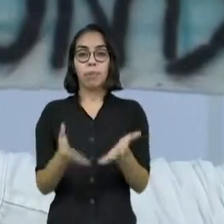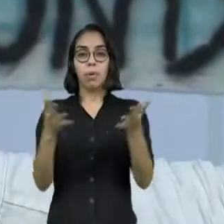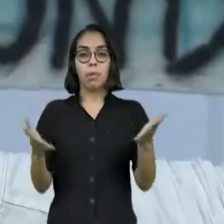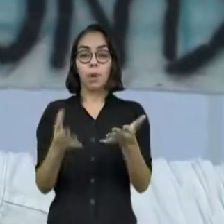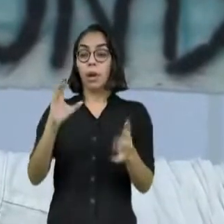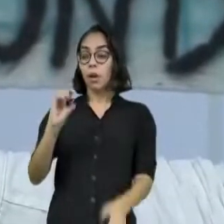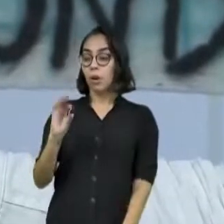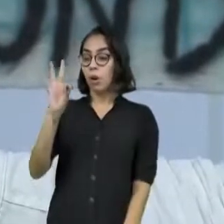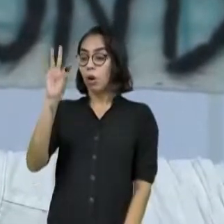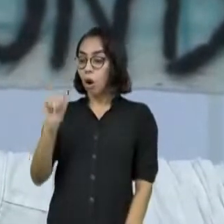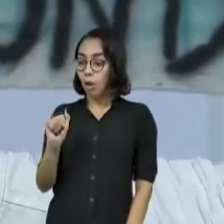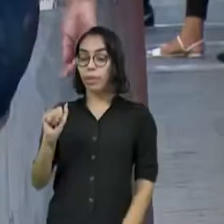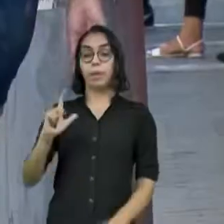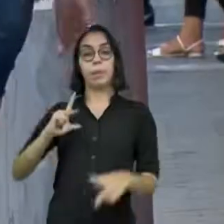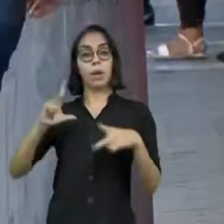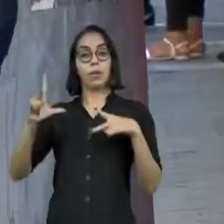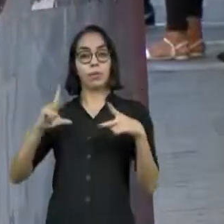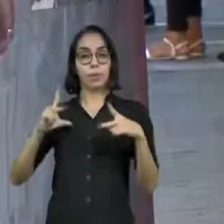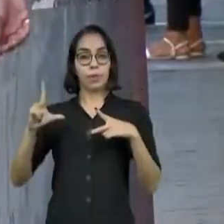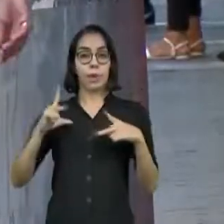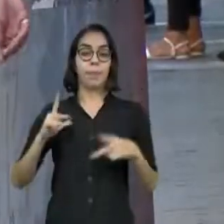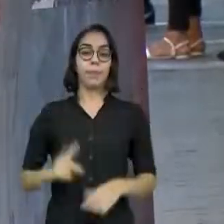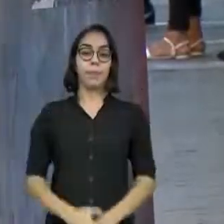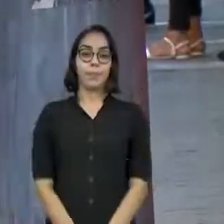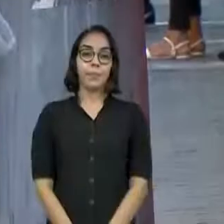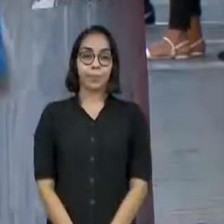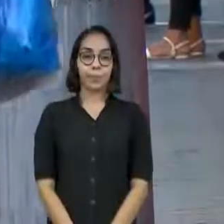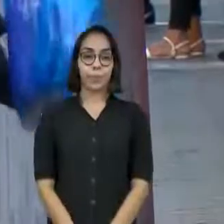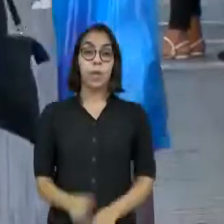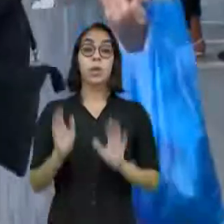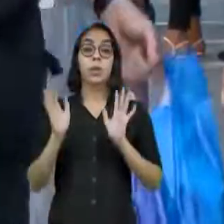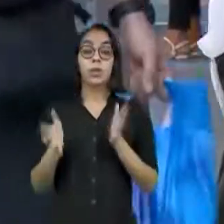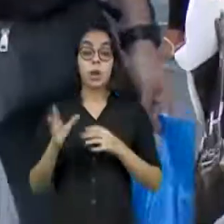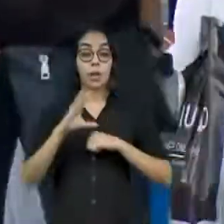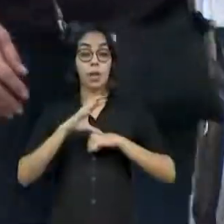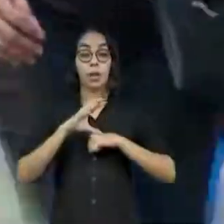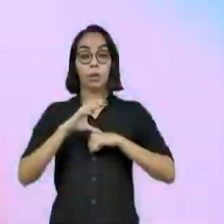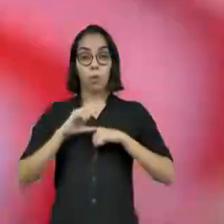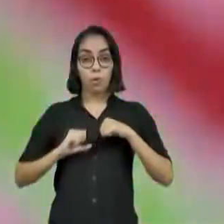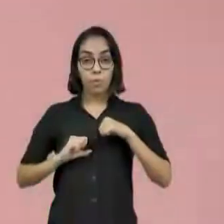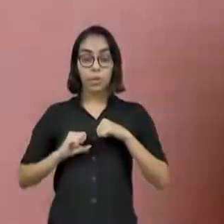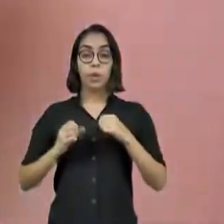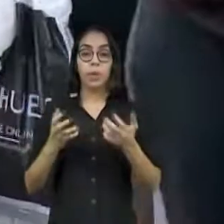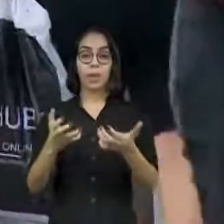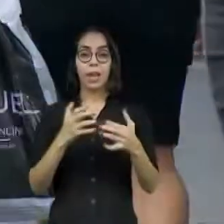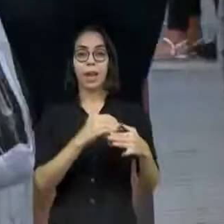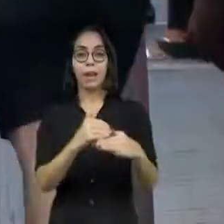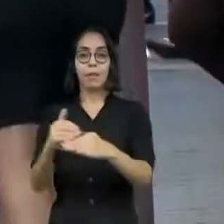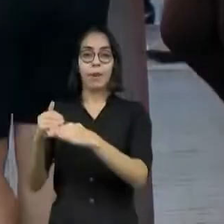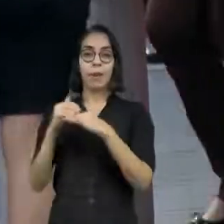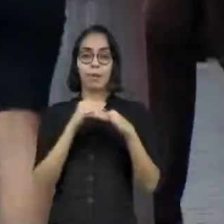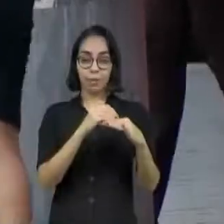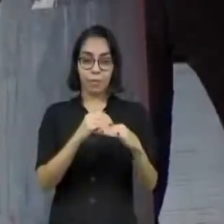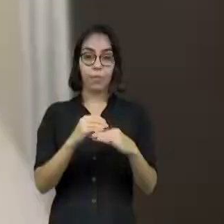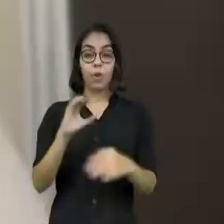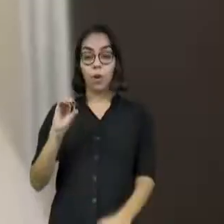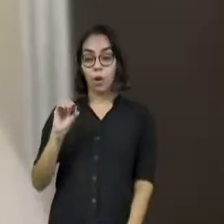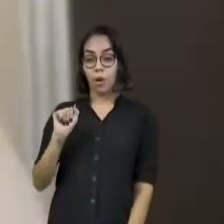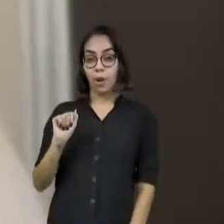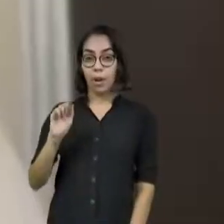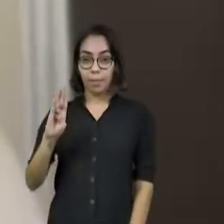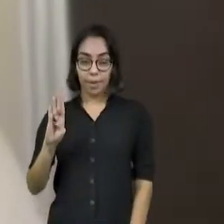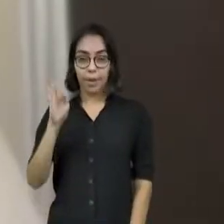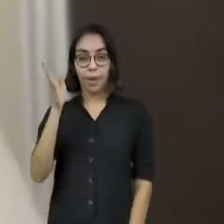cotas no serviço privado também. Para a integrante da Comissão de Promoção da Igualdade Racial da OAB Ceará,